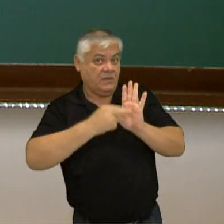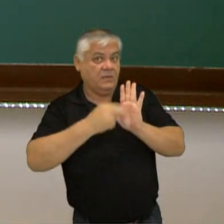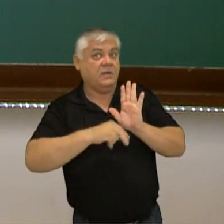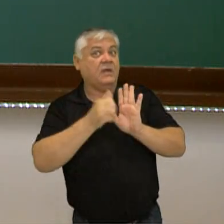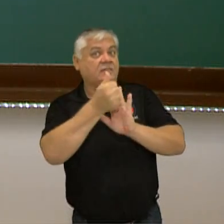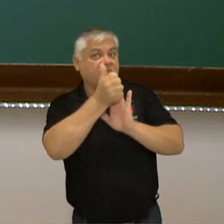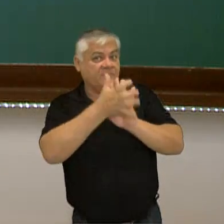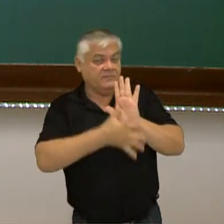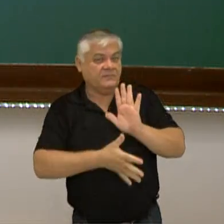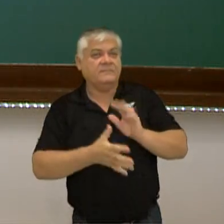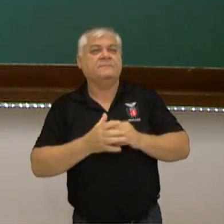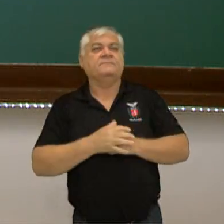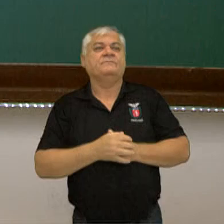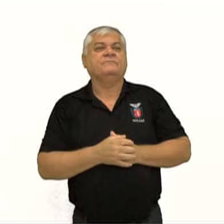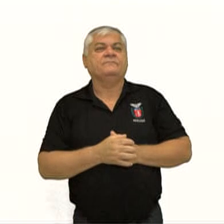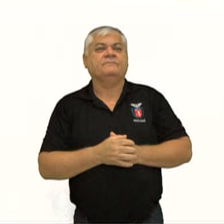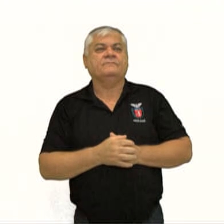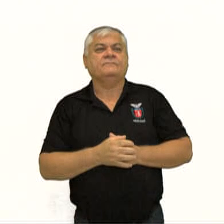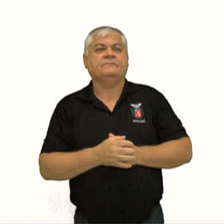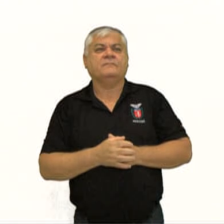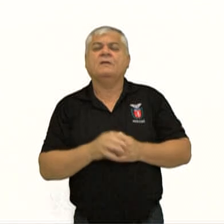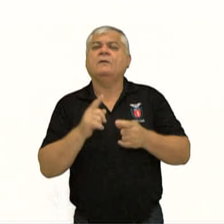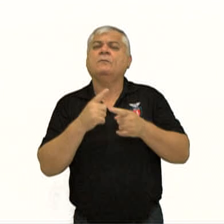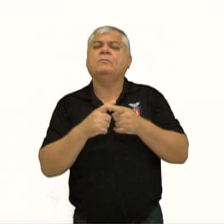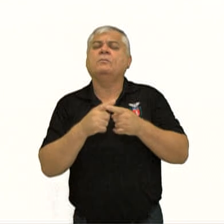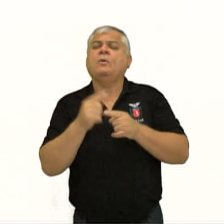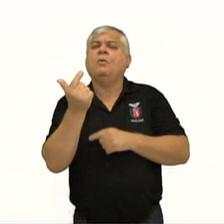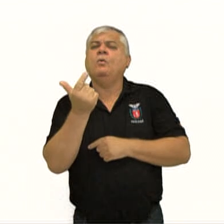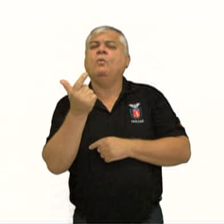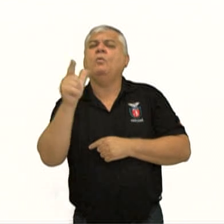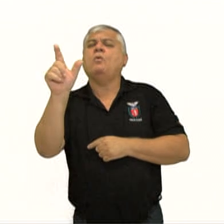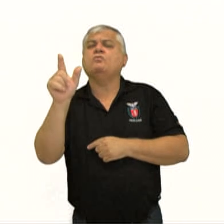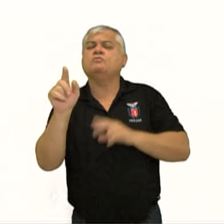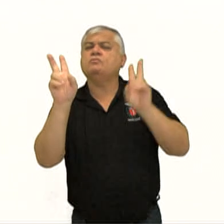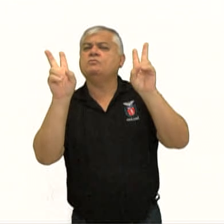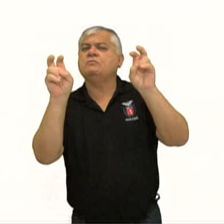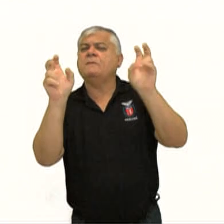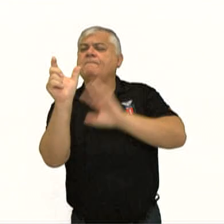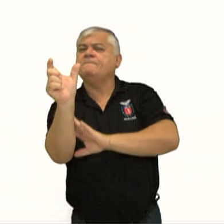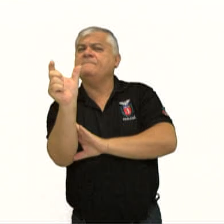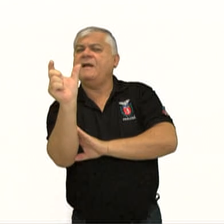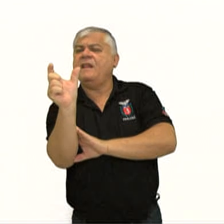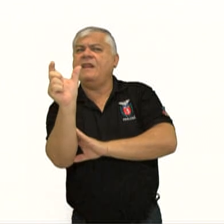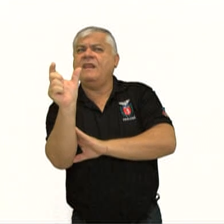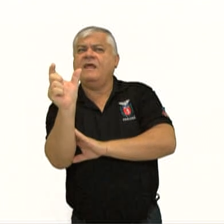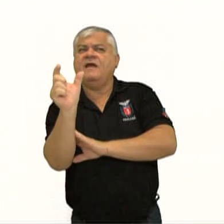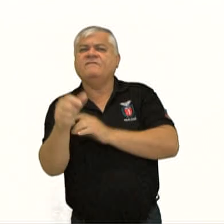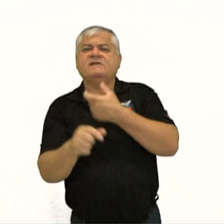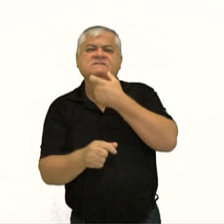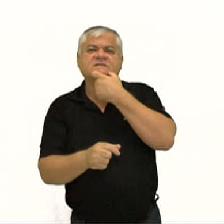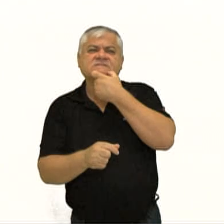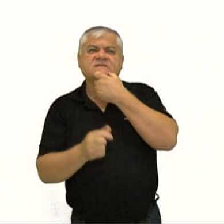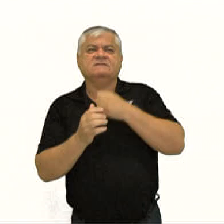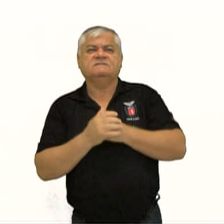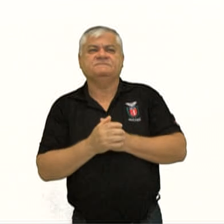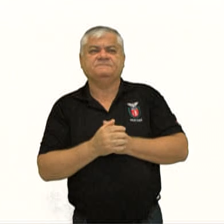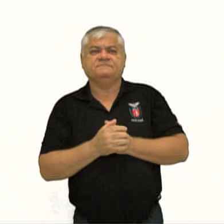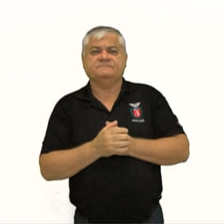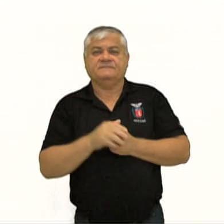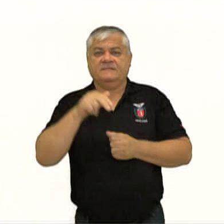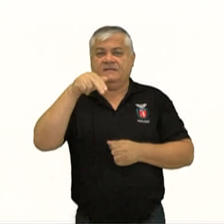atividade. Por qual outro termo podemos substituir as palavras em inglês?